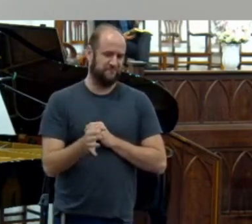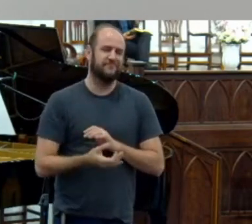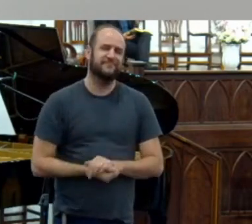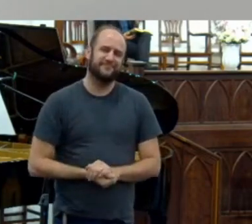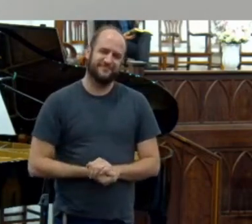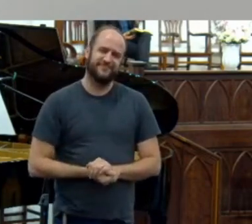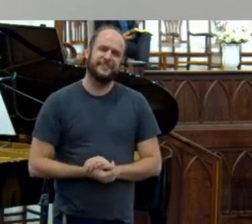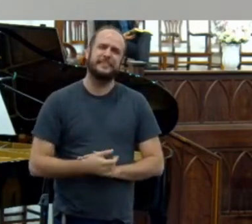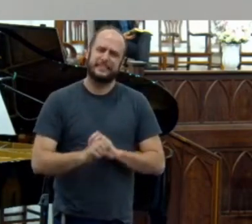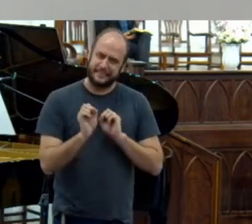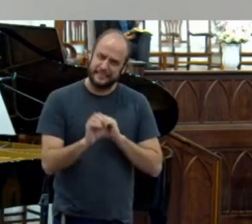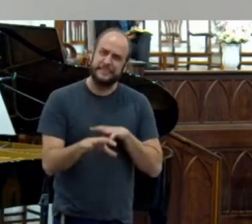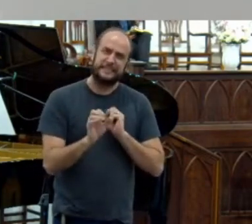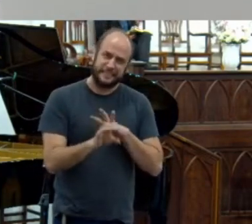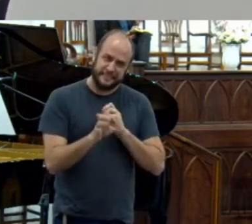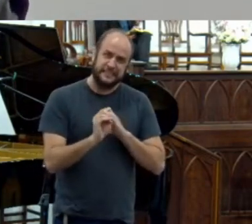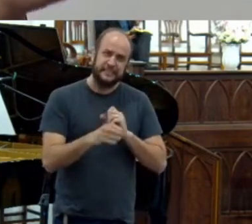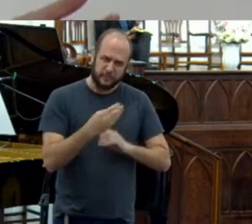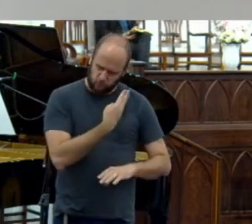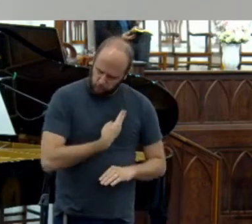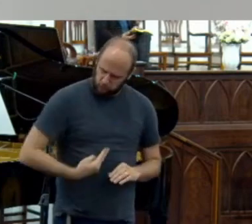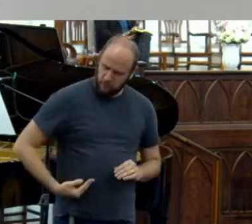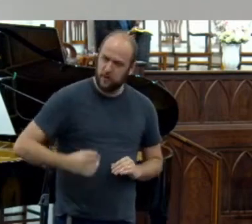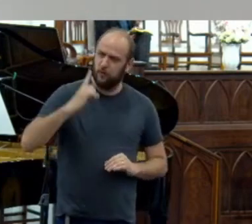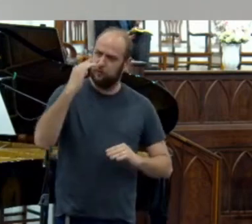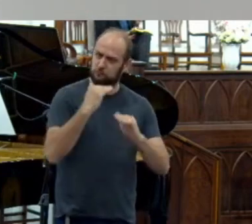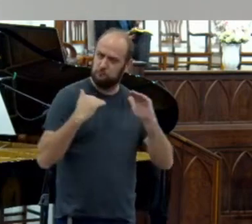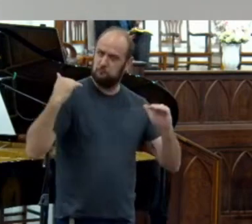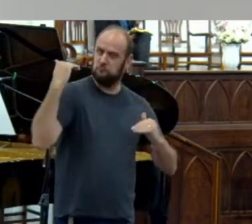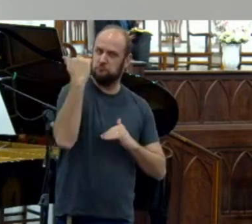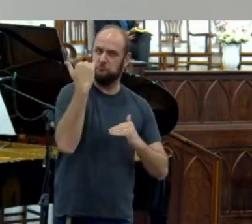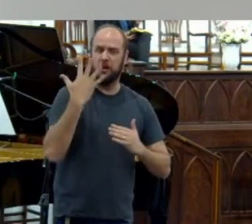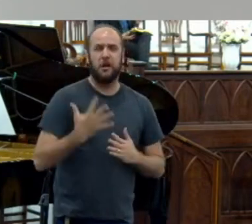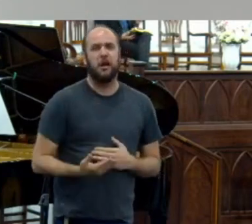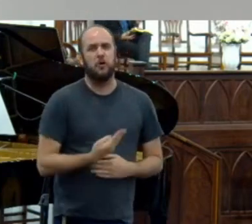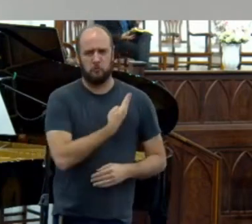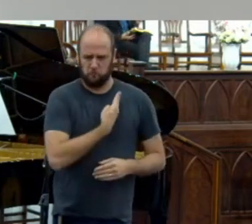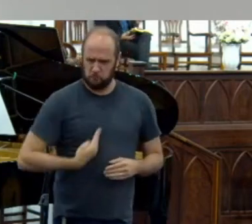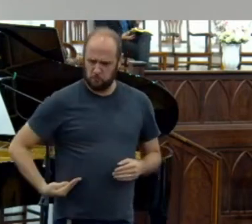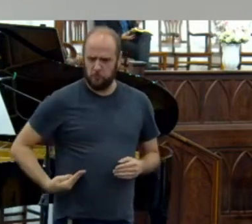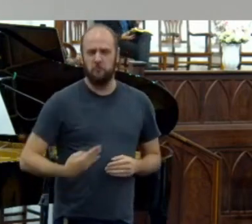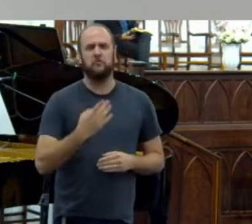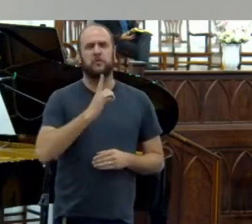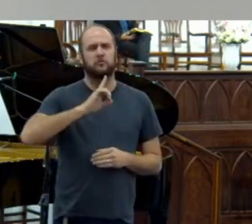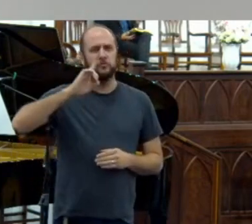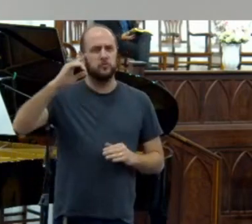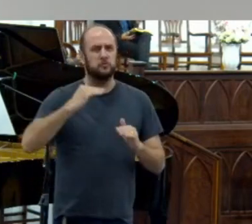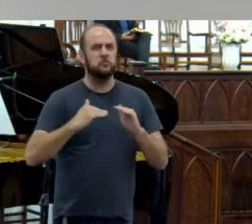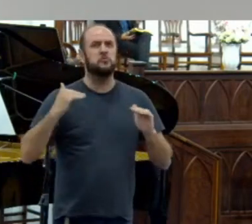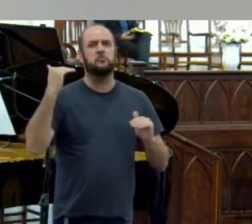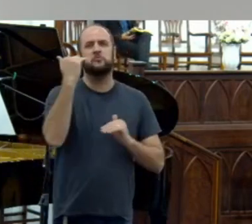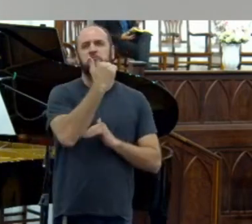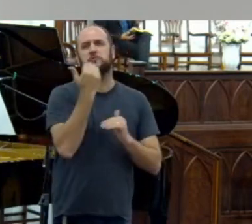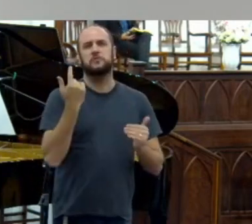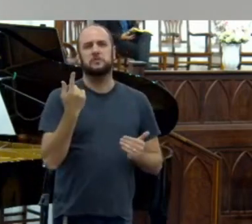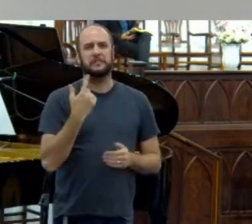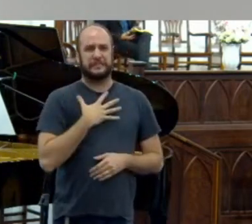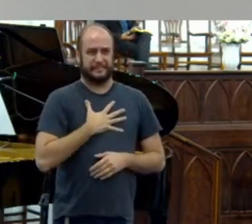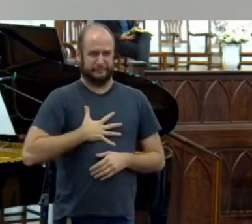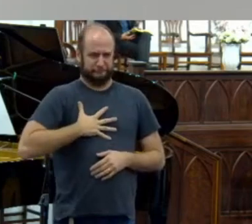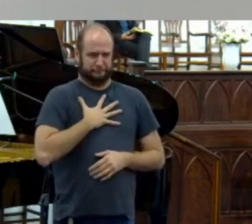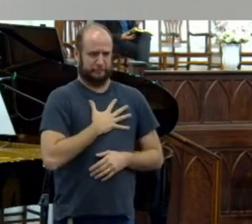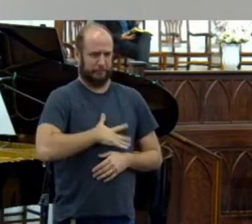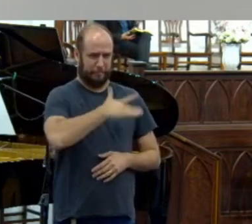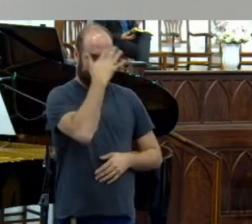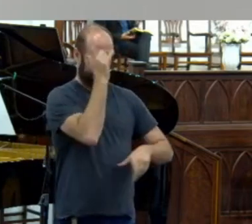Eu ensinei muita coisa do governo soberano de Deus, do absoluto governo de Deus. Isso causava um mal-estar